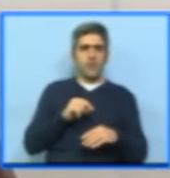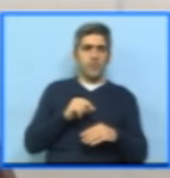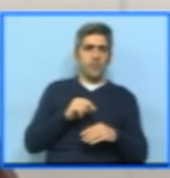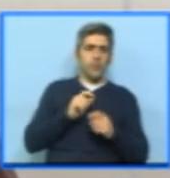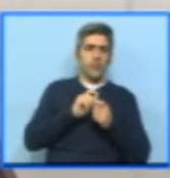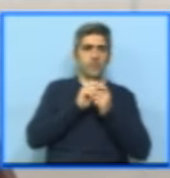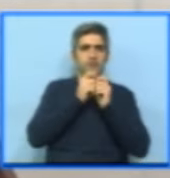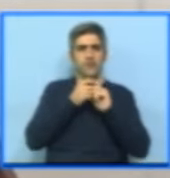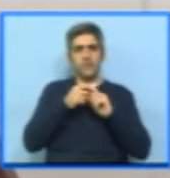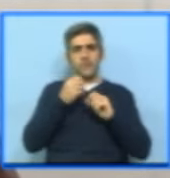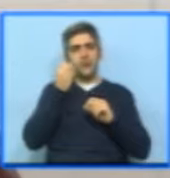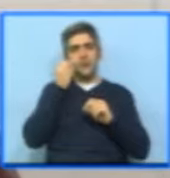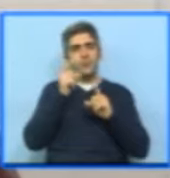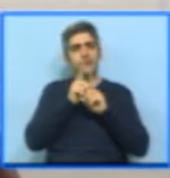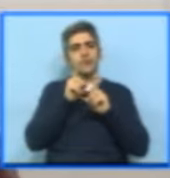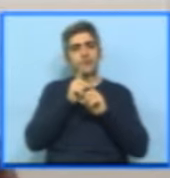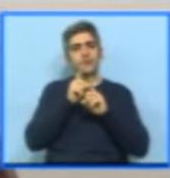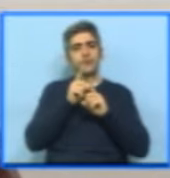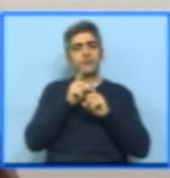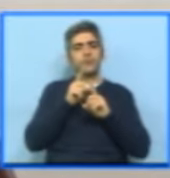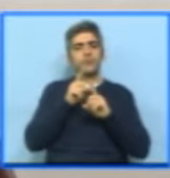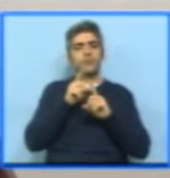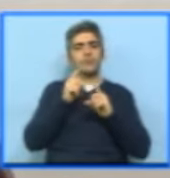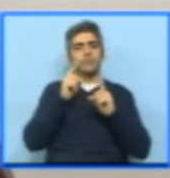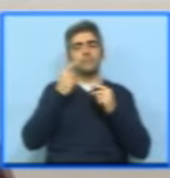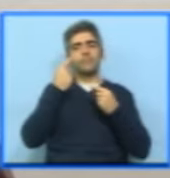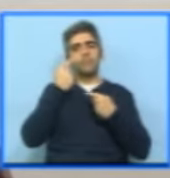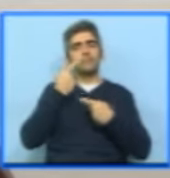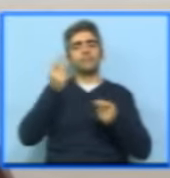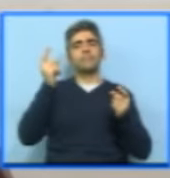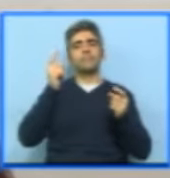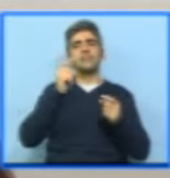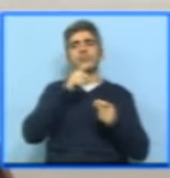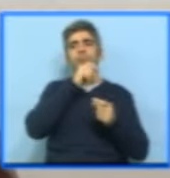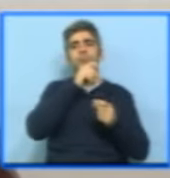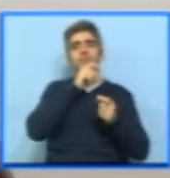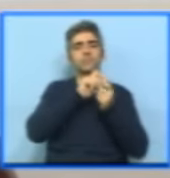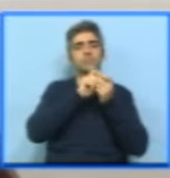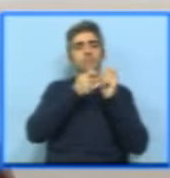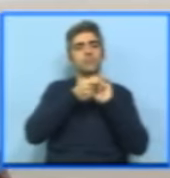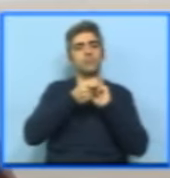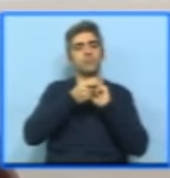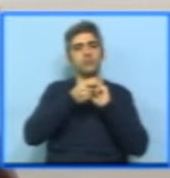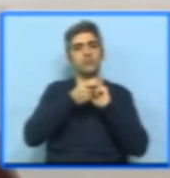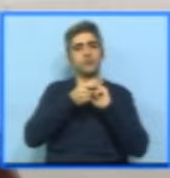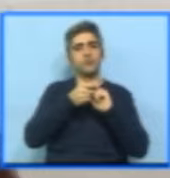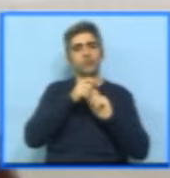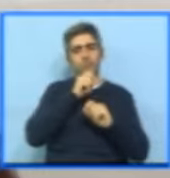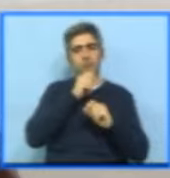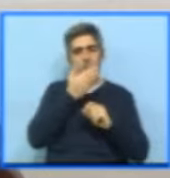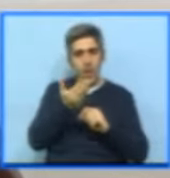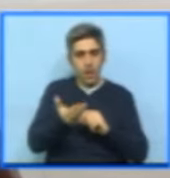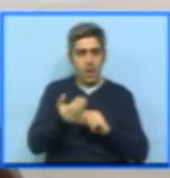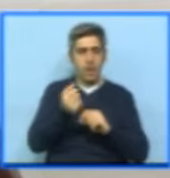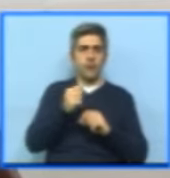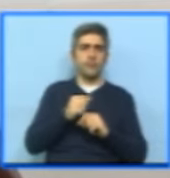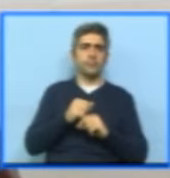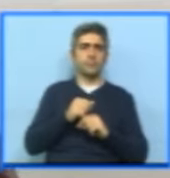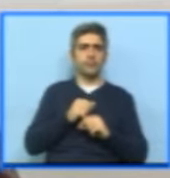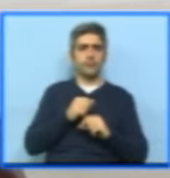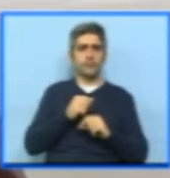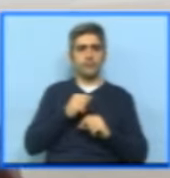da transfiguração como anúncio da possibilidade de mudança. A